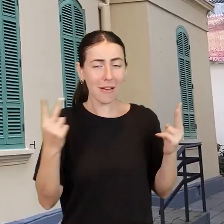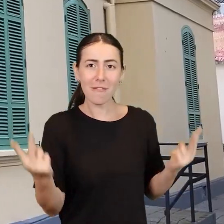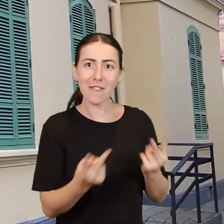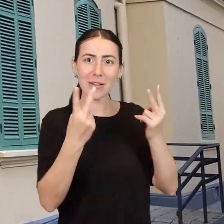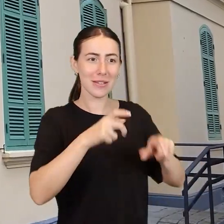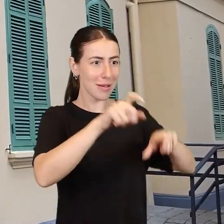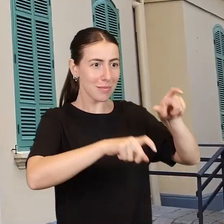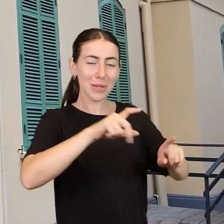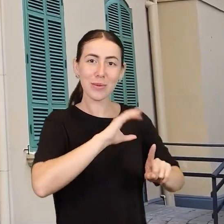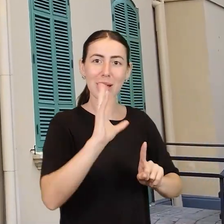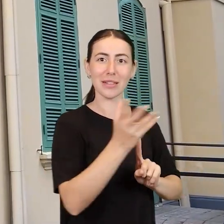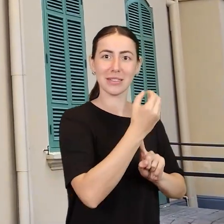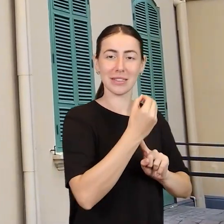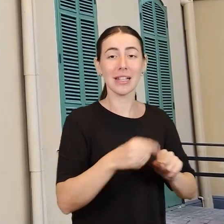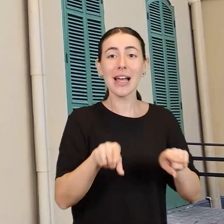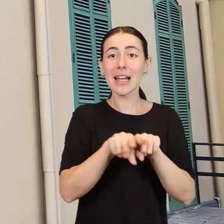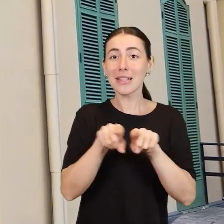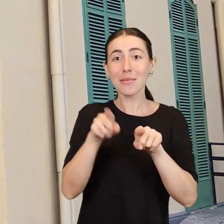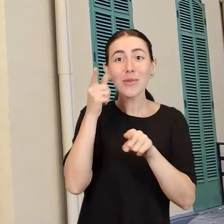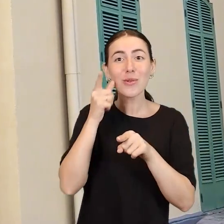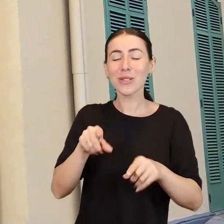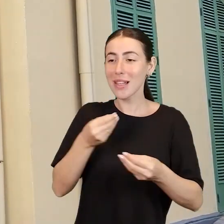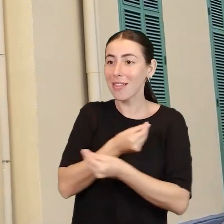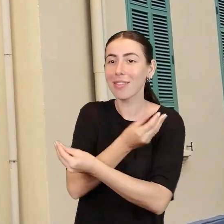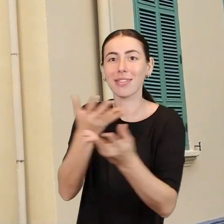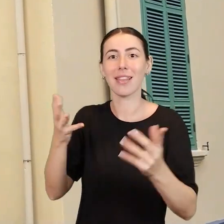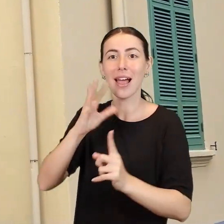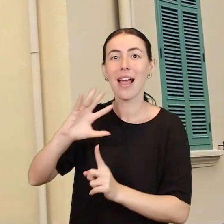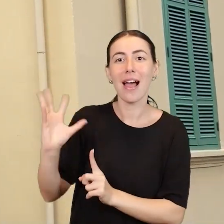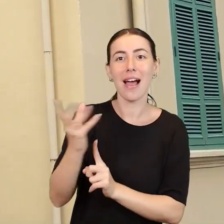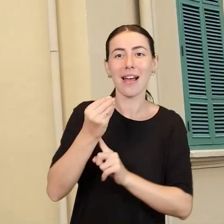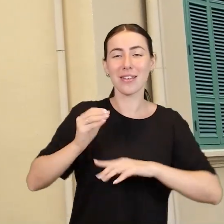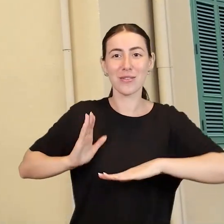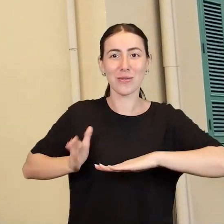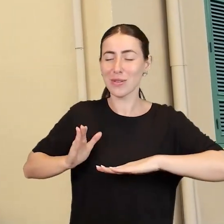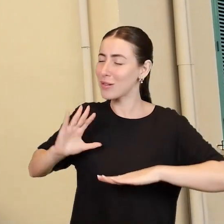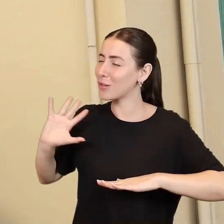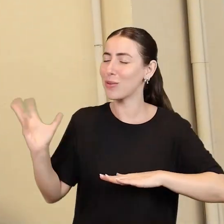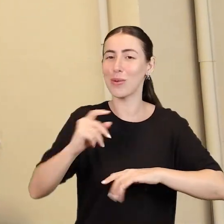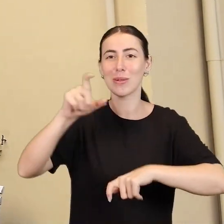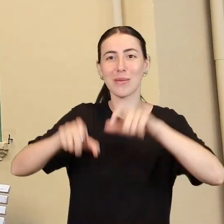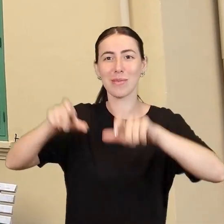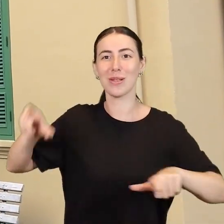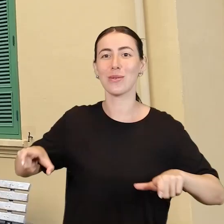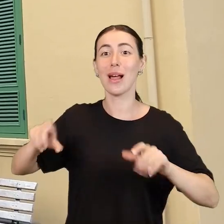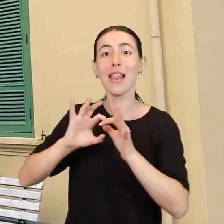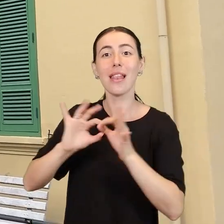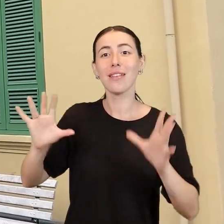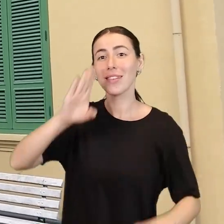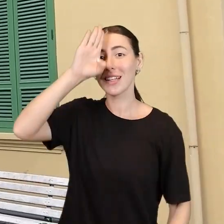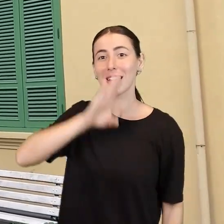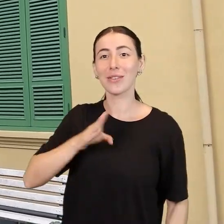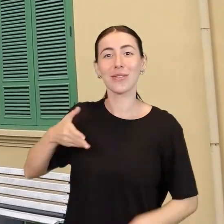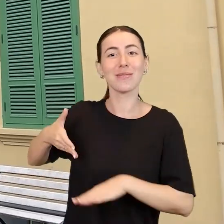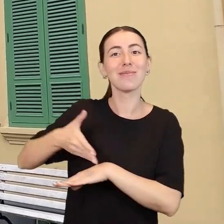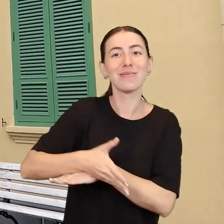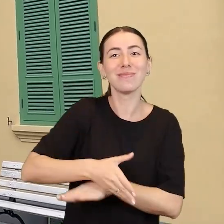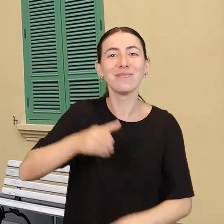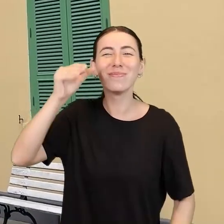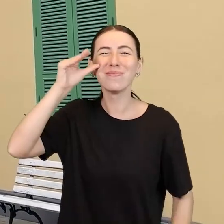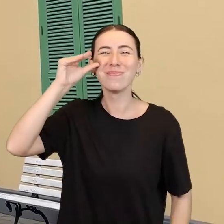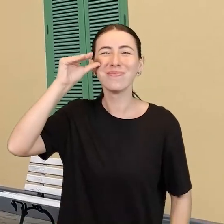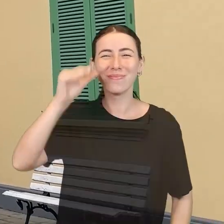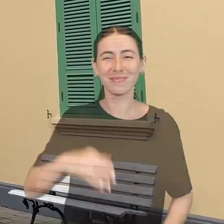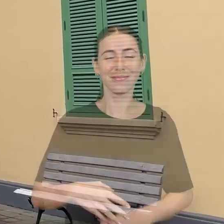como compromisso a valorização de artistas e a aproximação da produção da arte contemporânea com o público, sempre com acesso livre